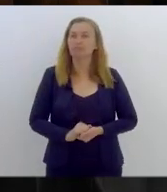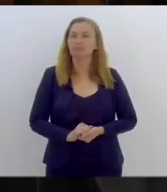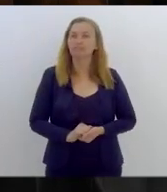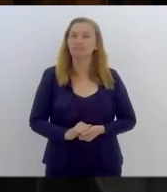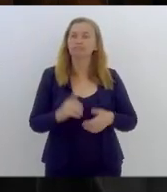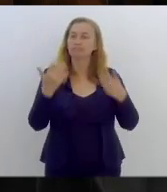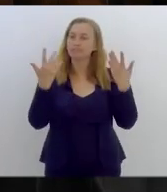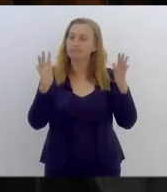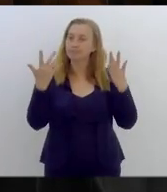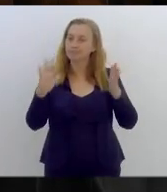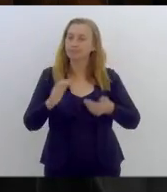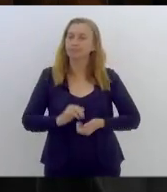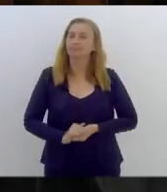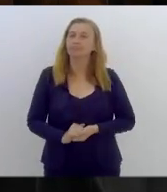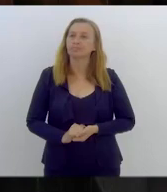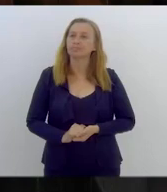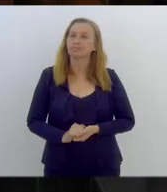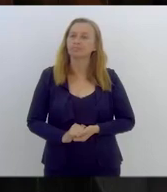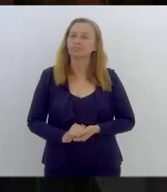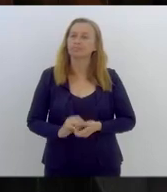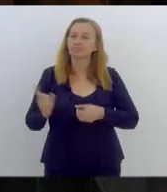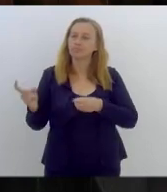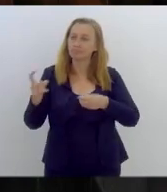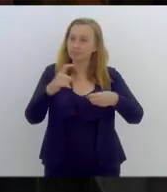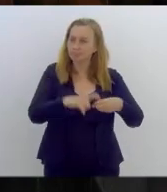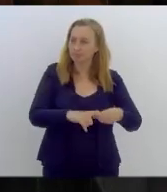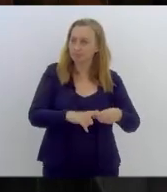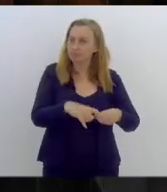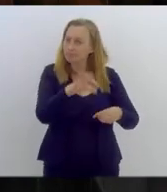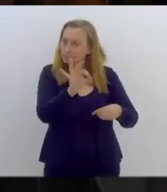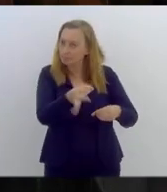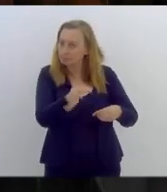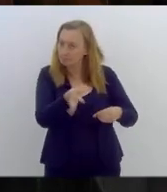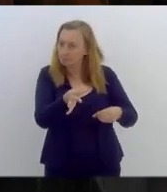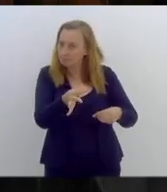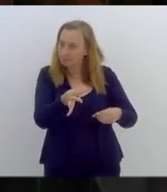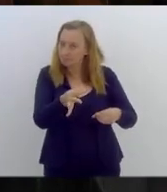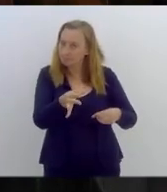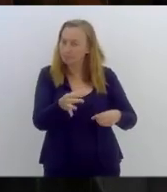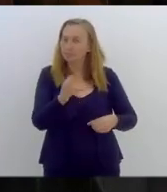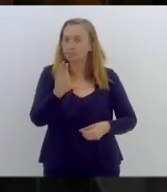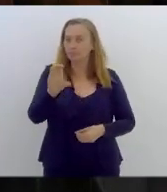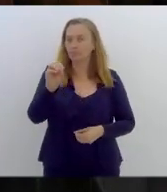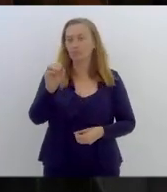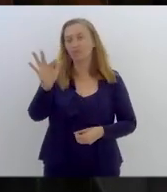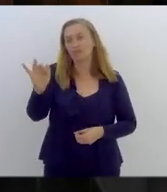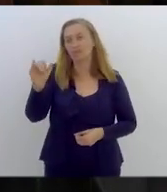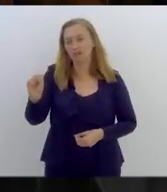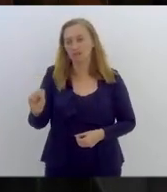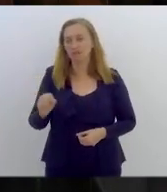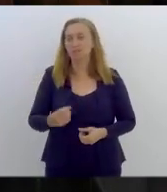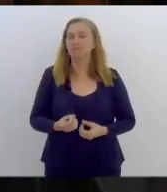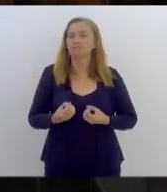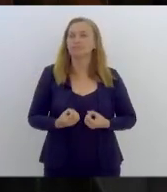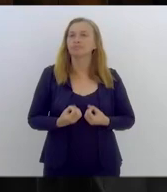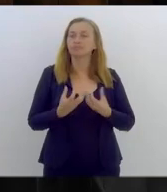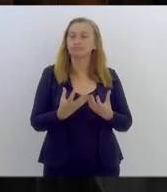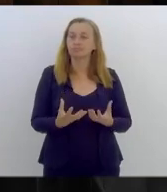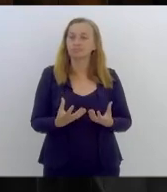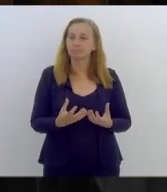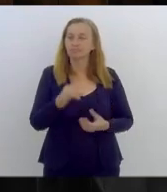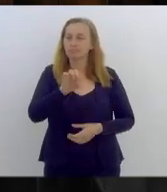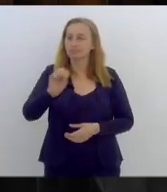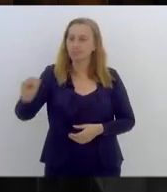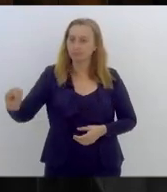celebrarão um convênio e evidentemente que terá que ser no confaz para adoção de